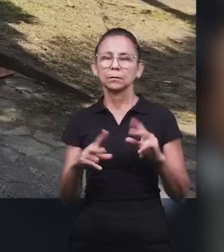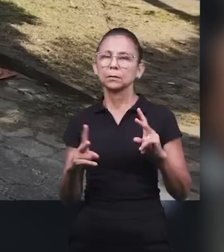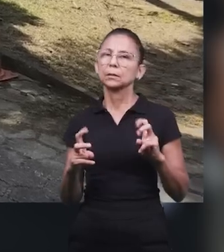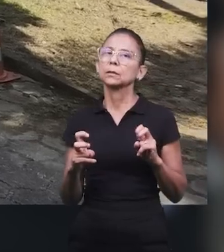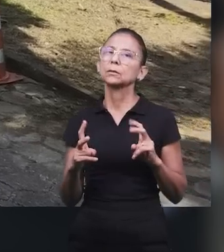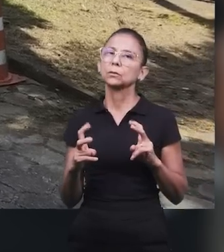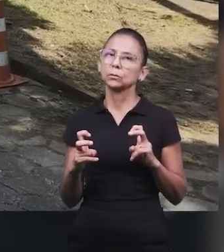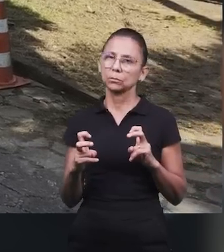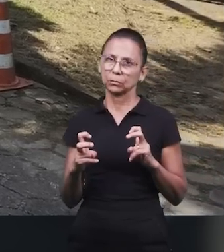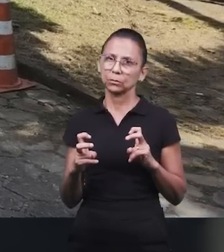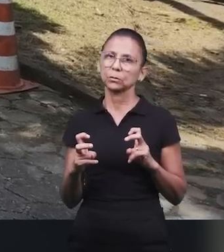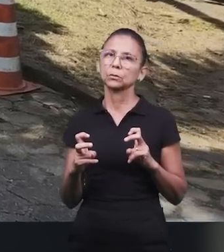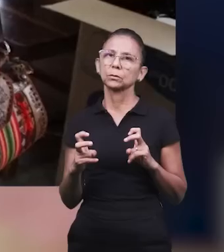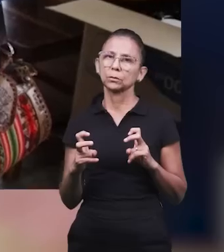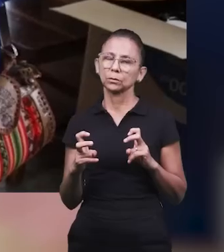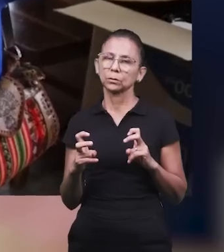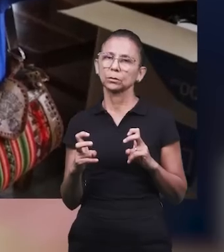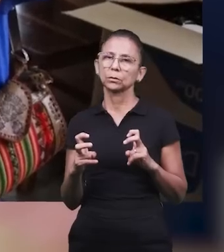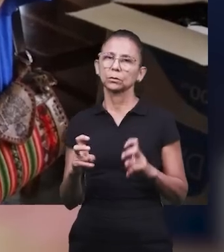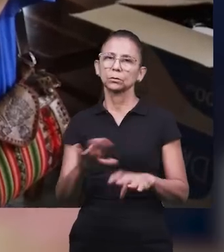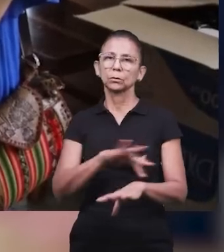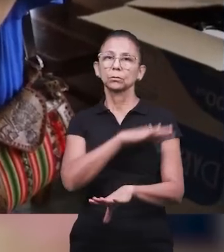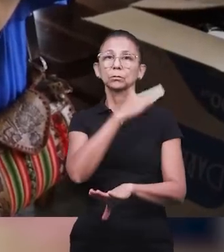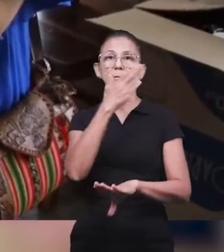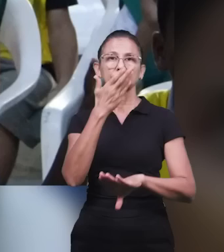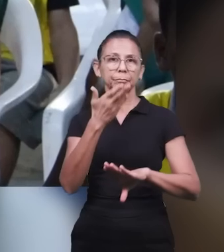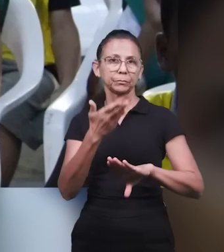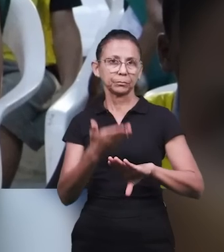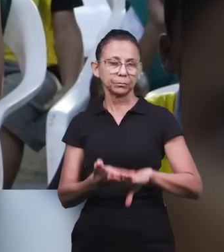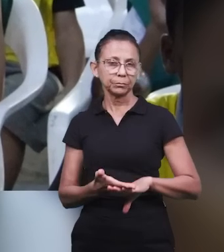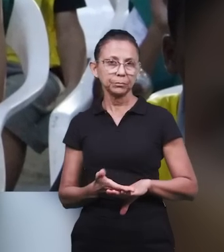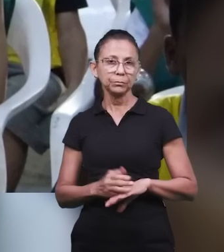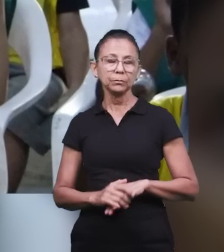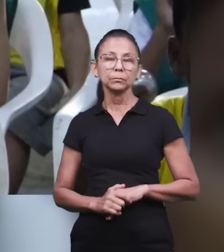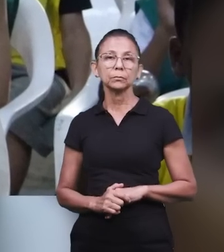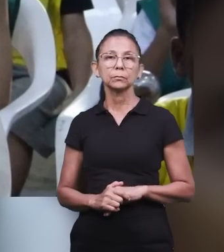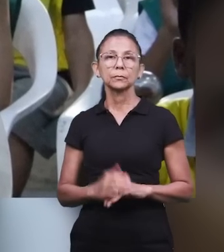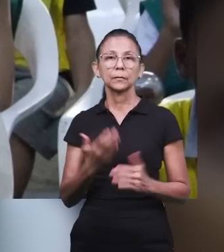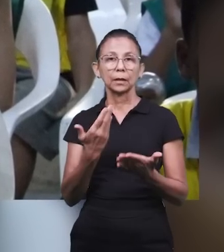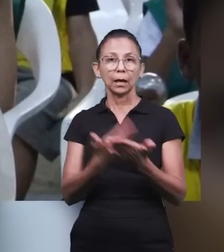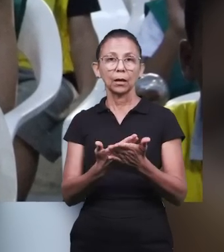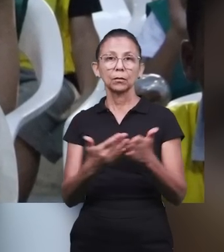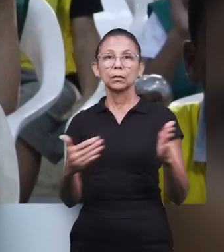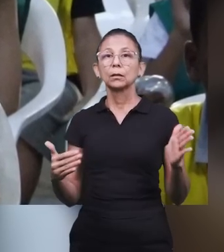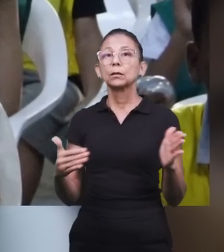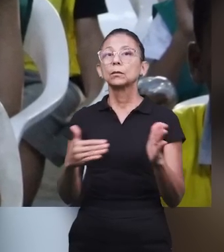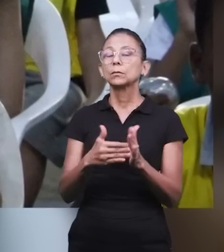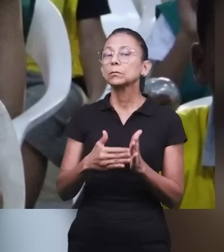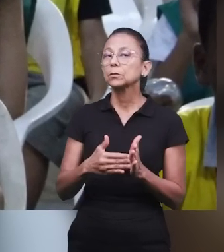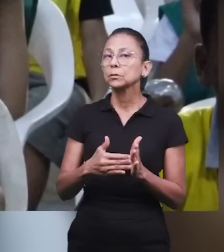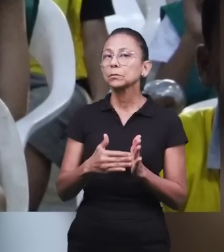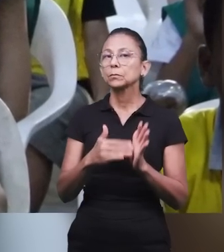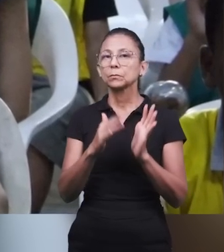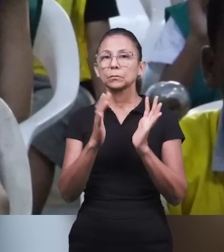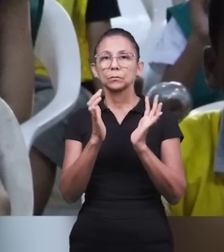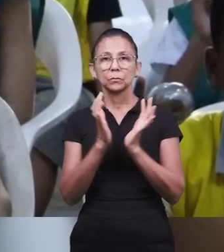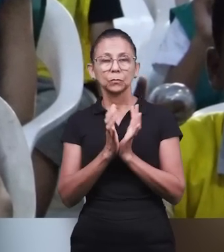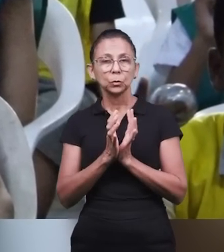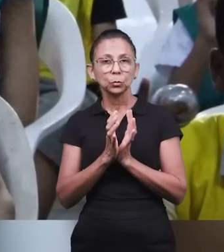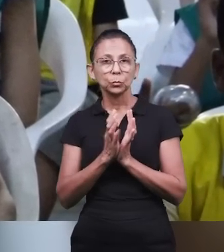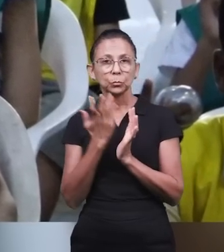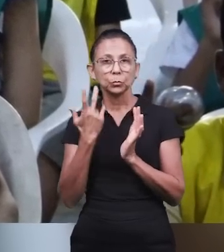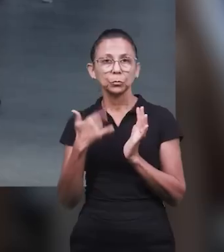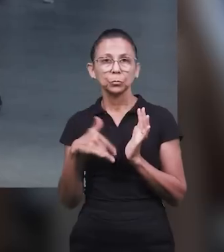assuntos foram trazidas ao longo do dia. E na última aula, as classes entoaram